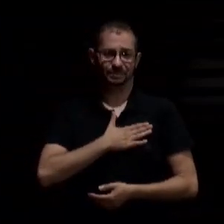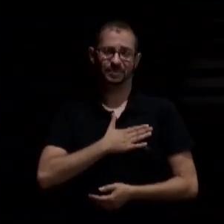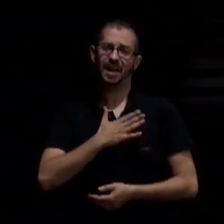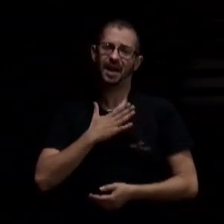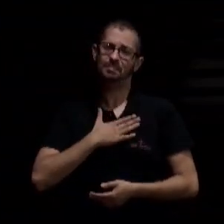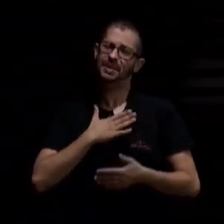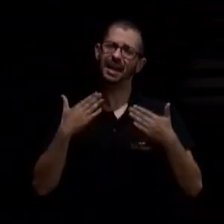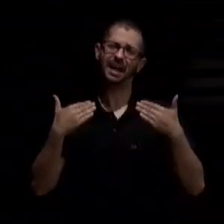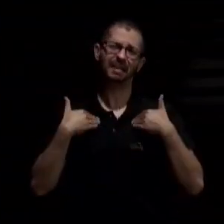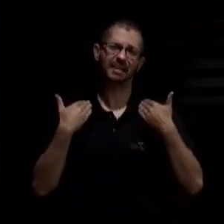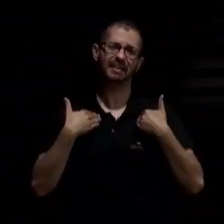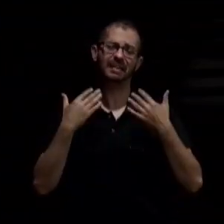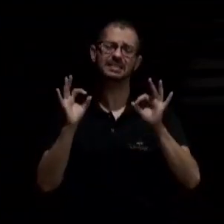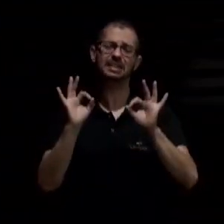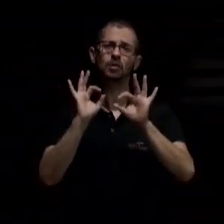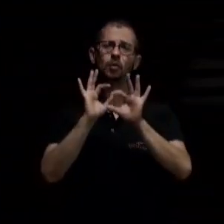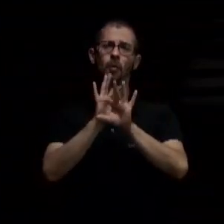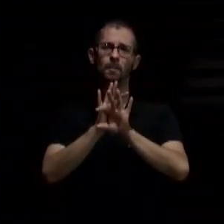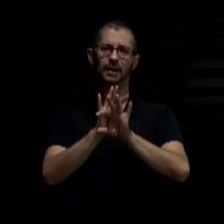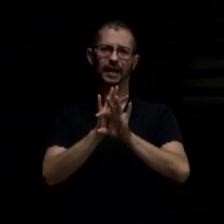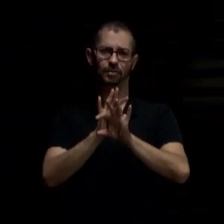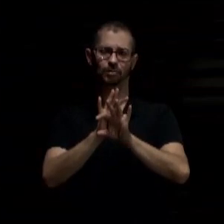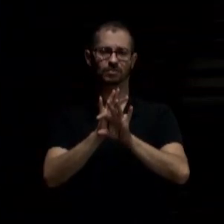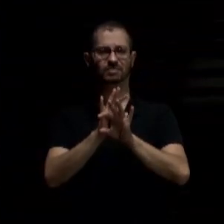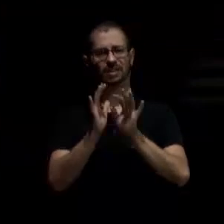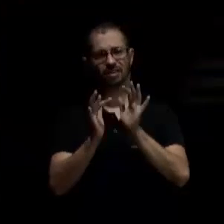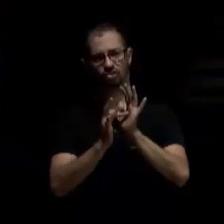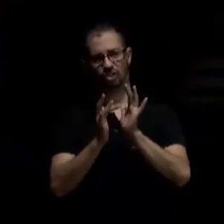seja completo em vocês mesmos.